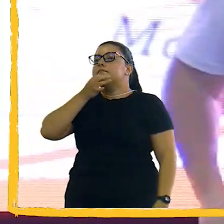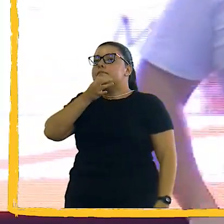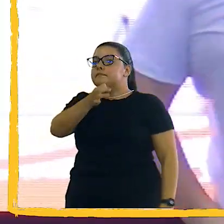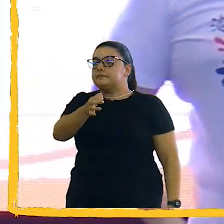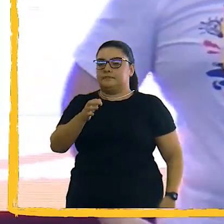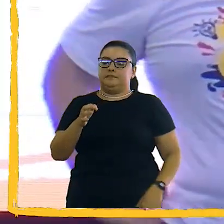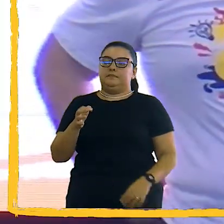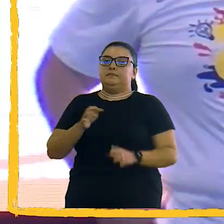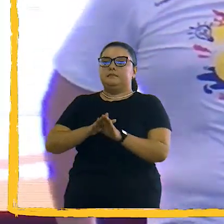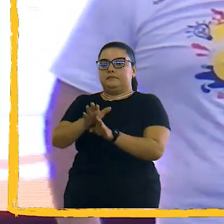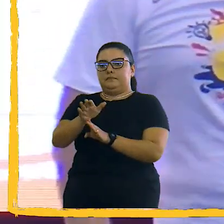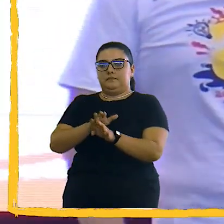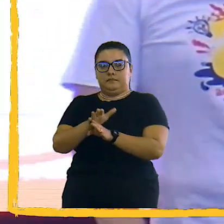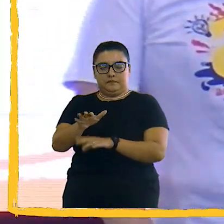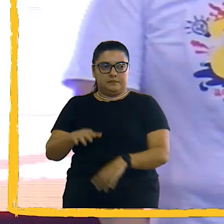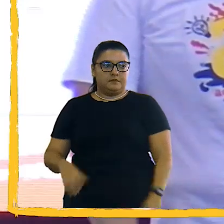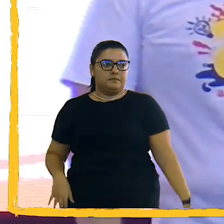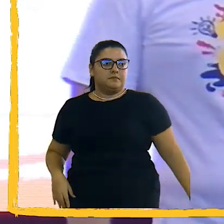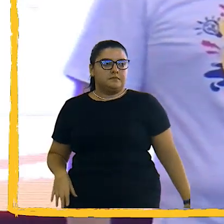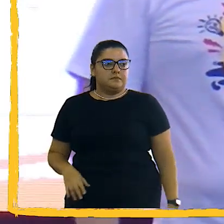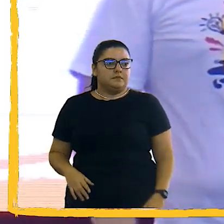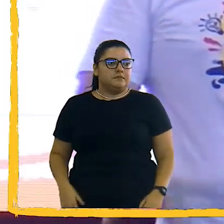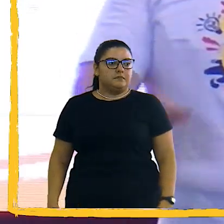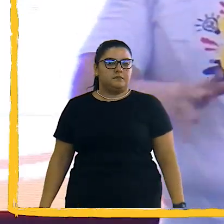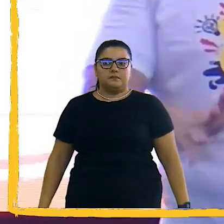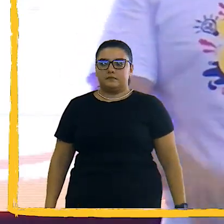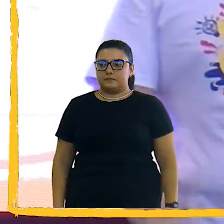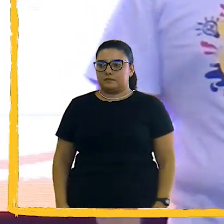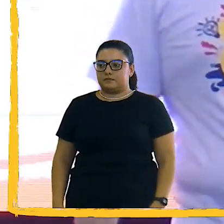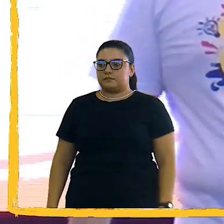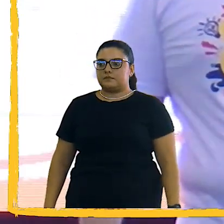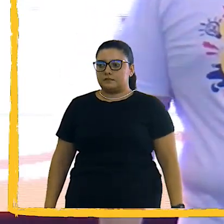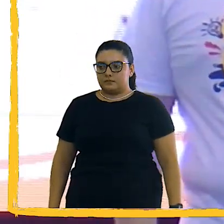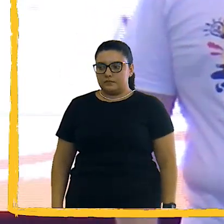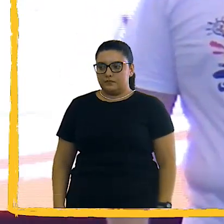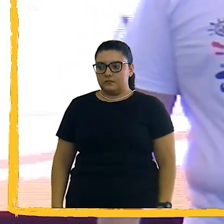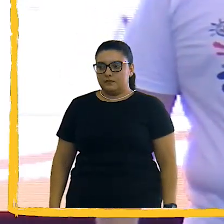Coloca aí outra